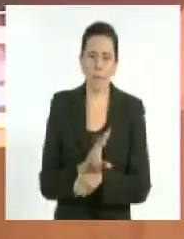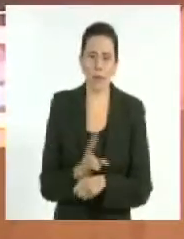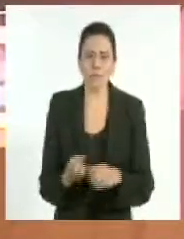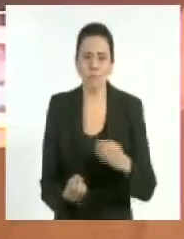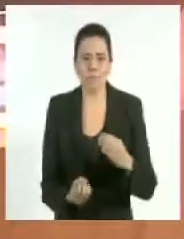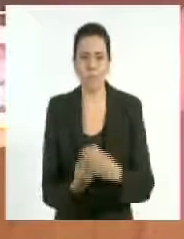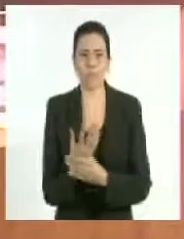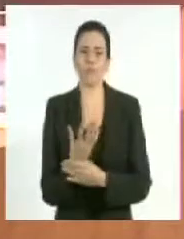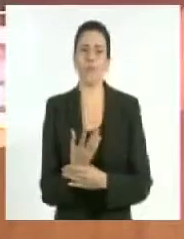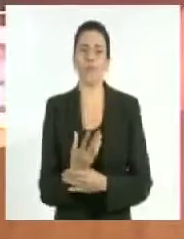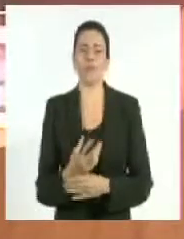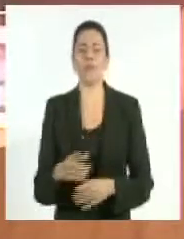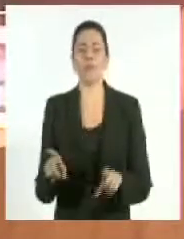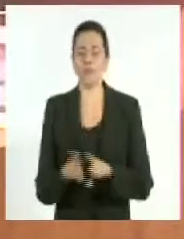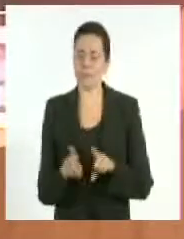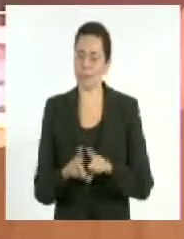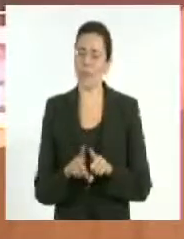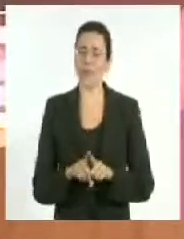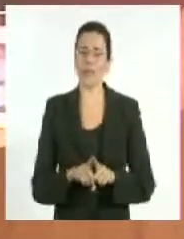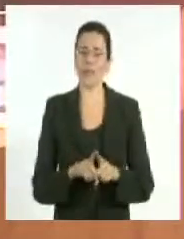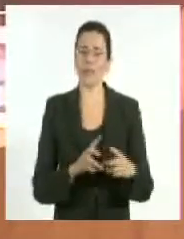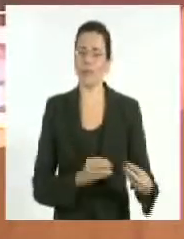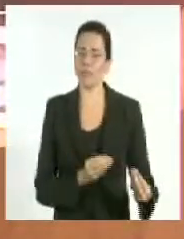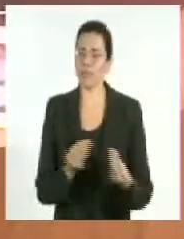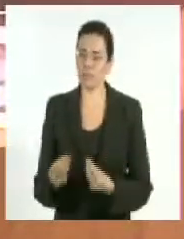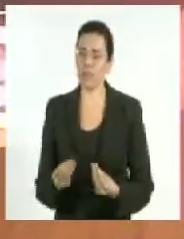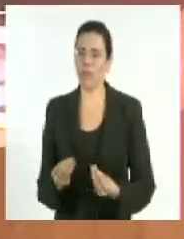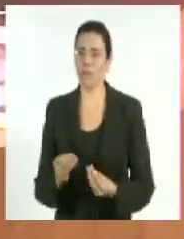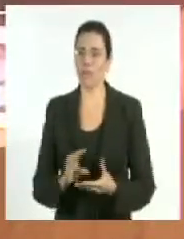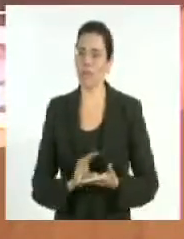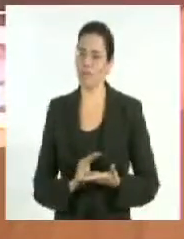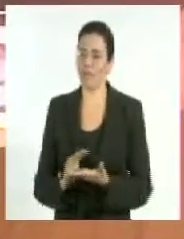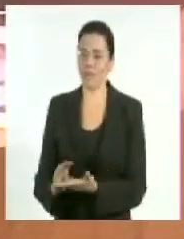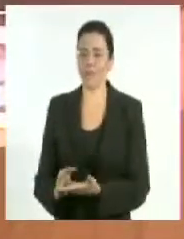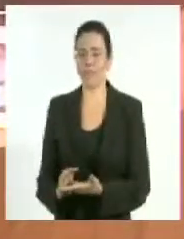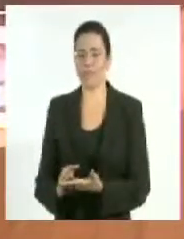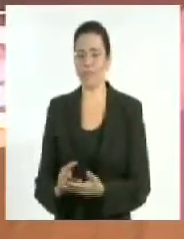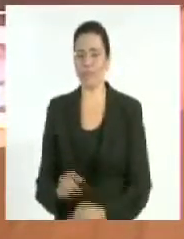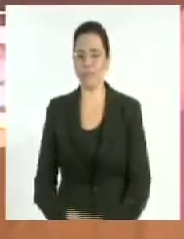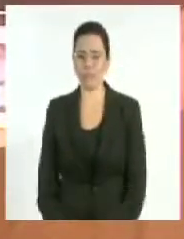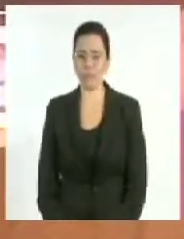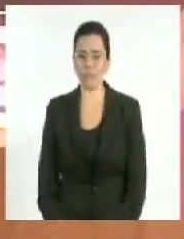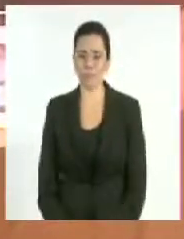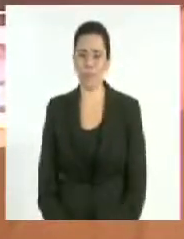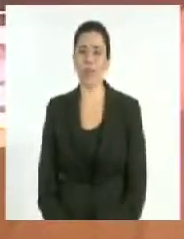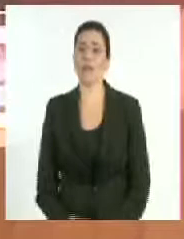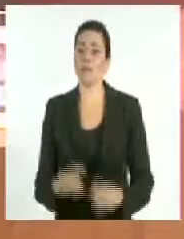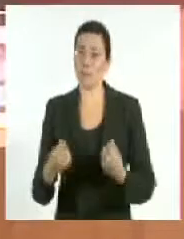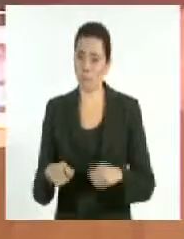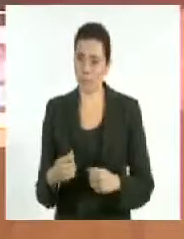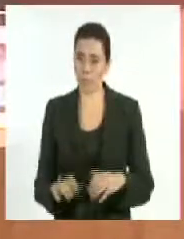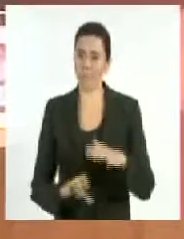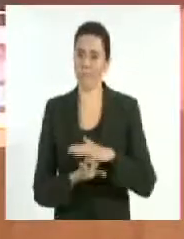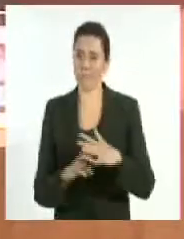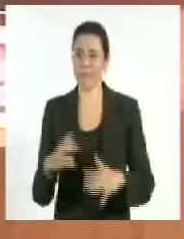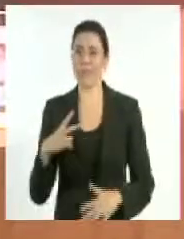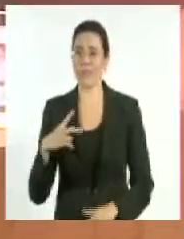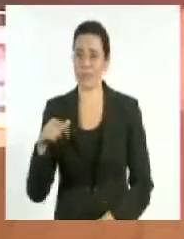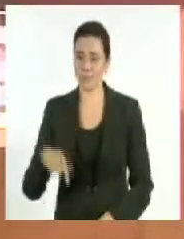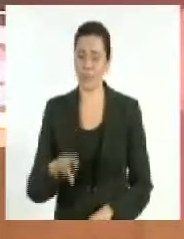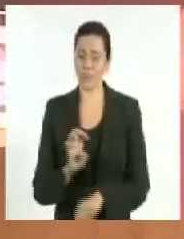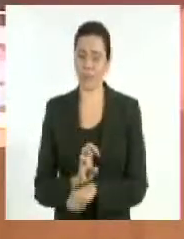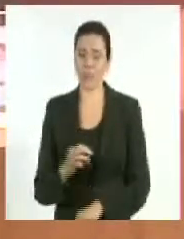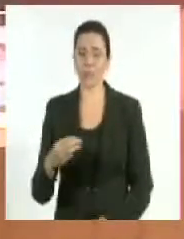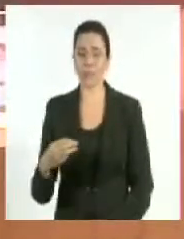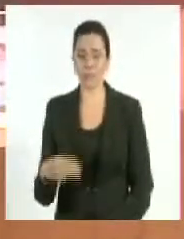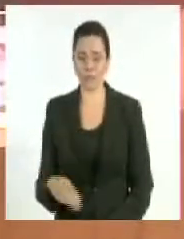que trazer esses investimentos para o nosso estado. Mas nós temos, deputado Adivaldo Holanda, que ter uma relação de